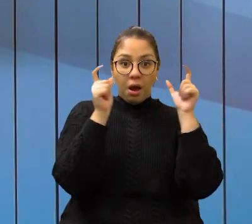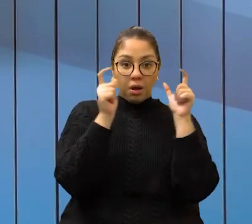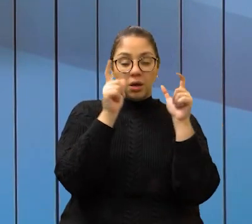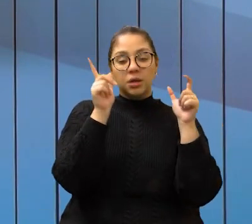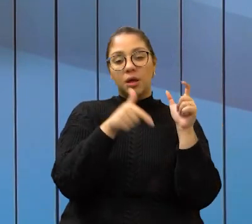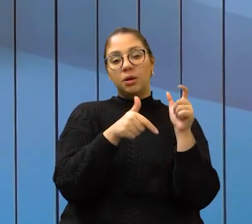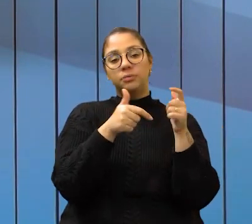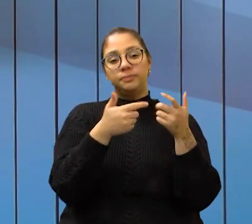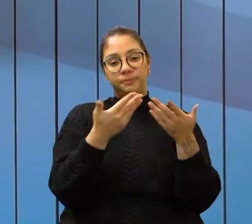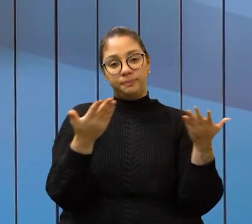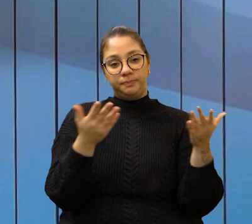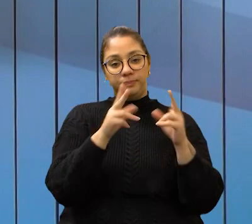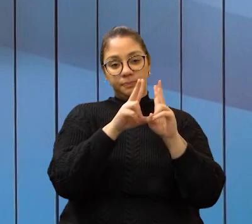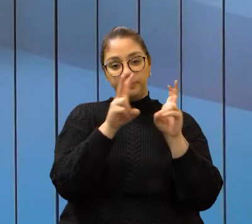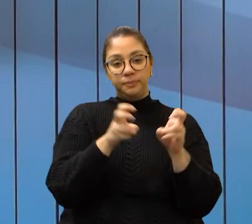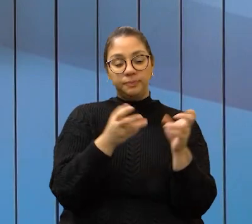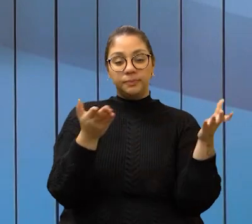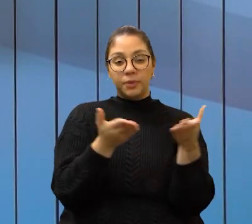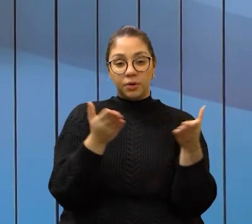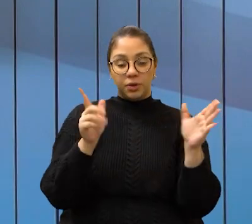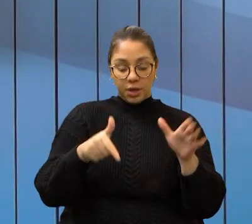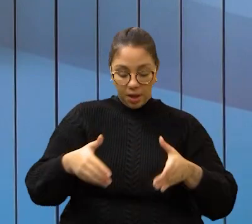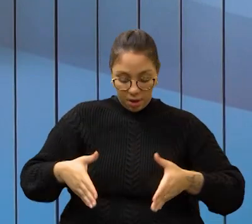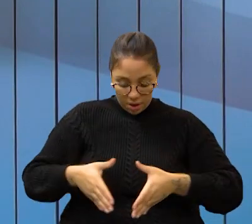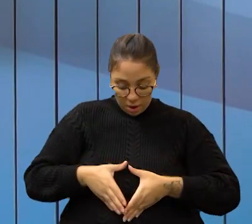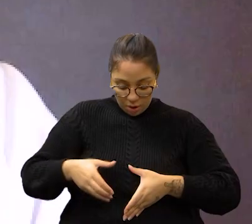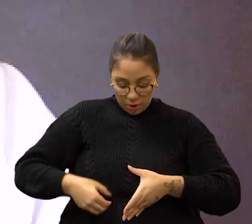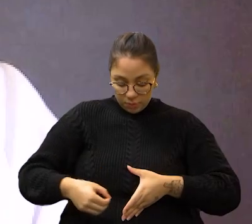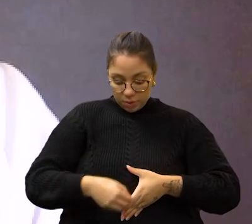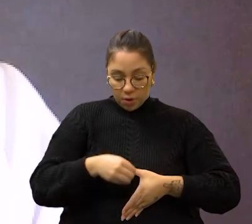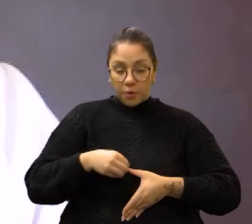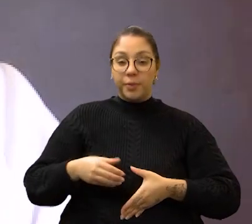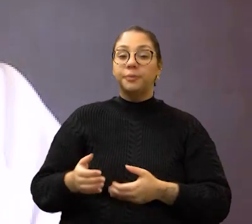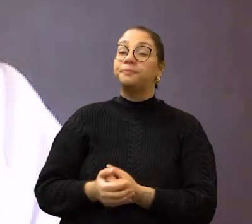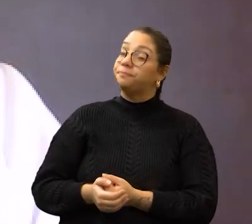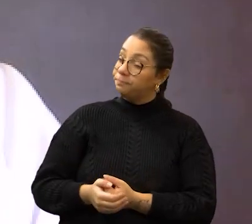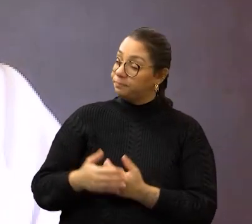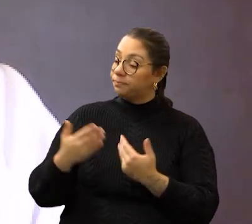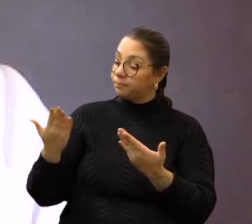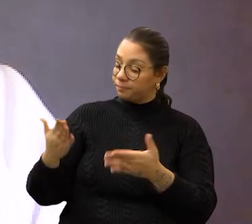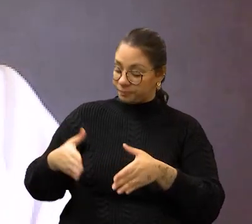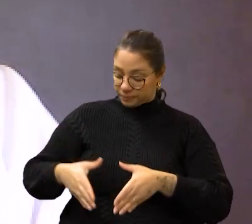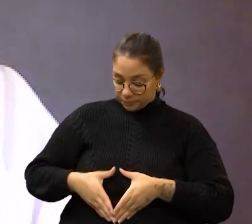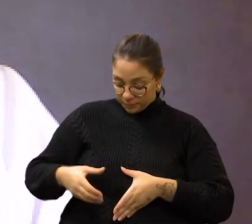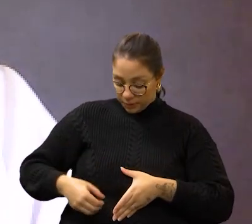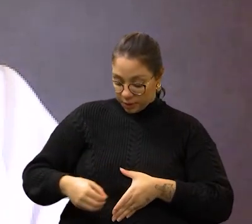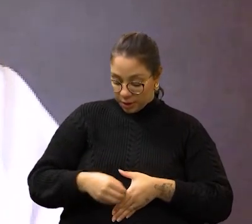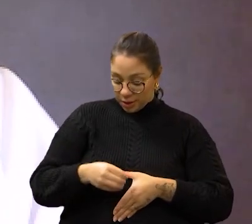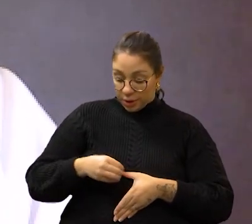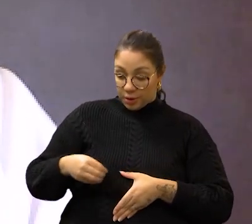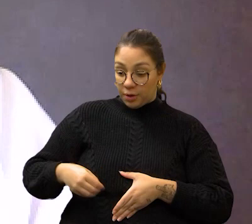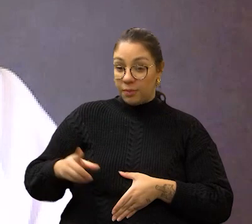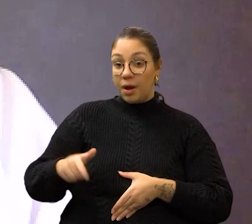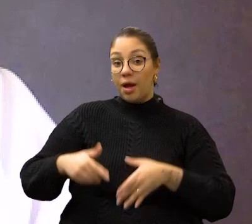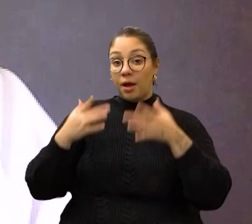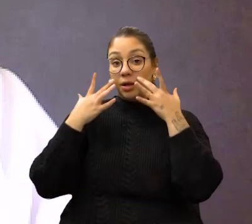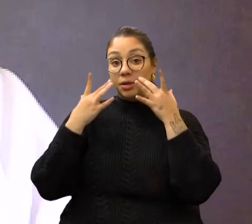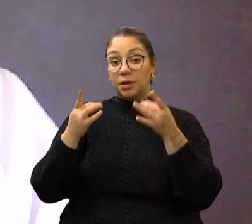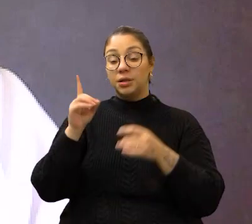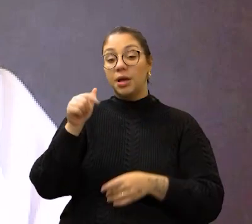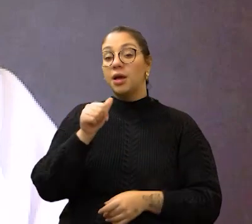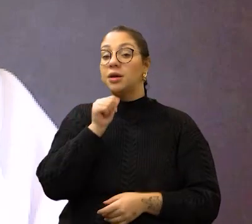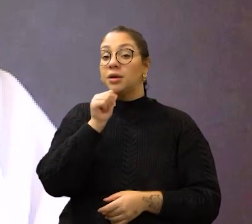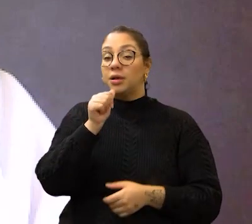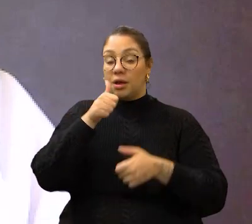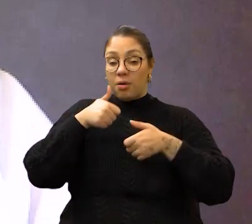referente ao nosso assunto de hoje, que é o mioma? Miomas, o que deve ser o sinal de alerta, o sinal vermelho? Sangramento